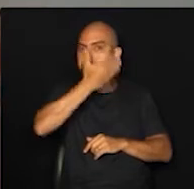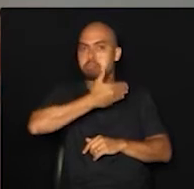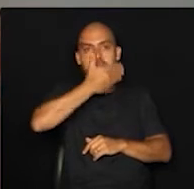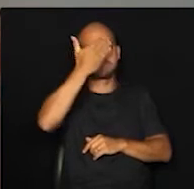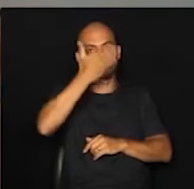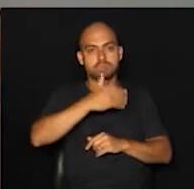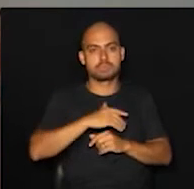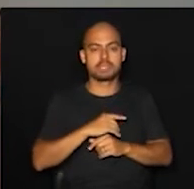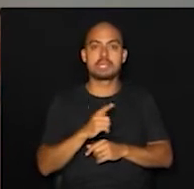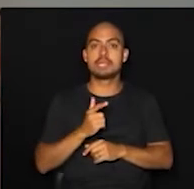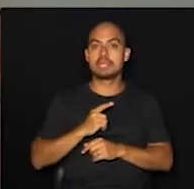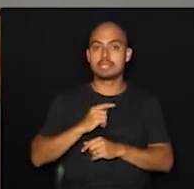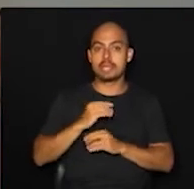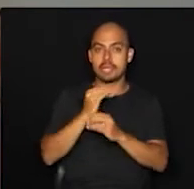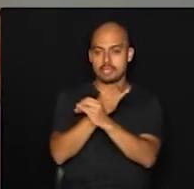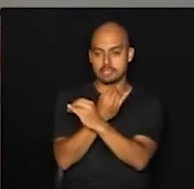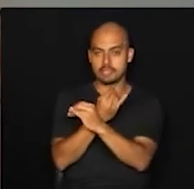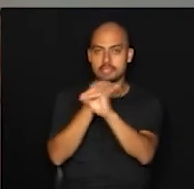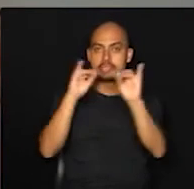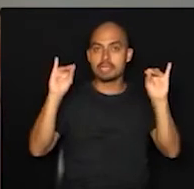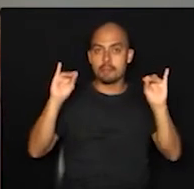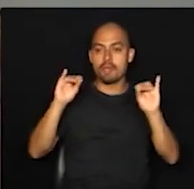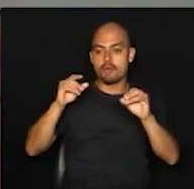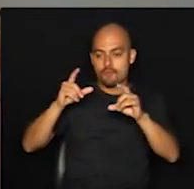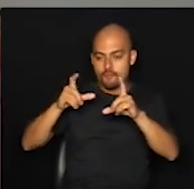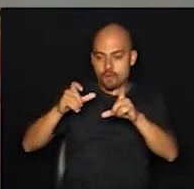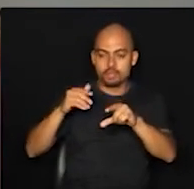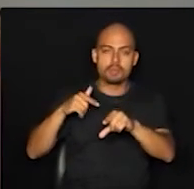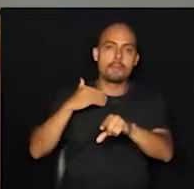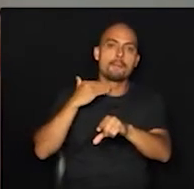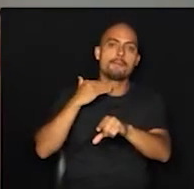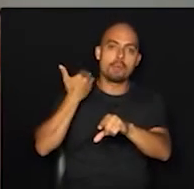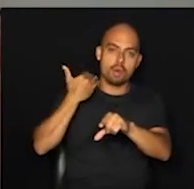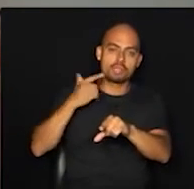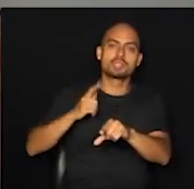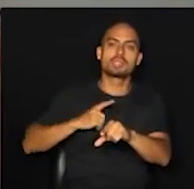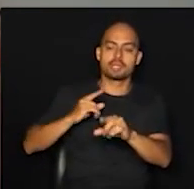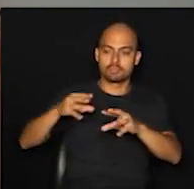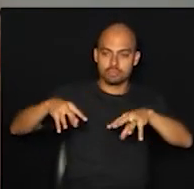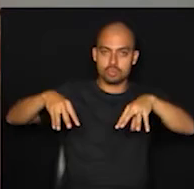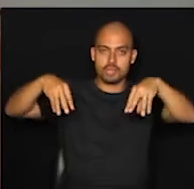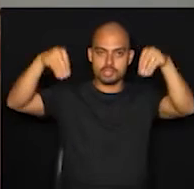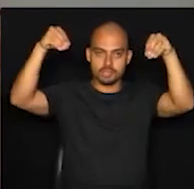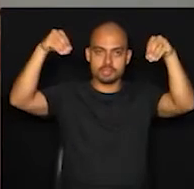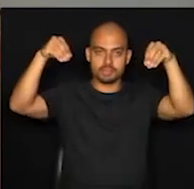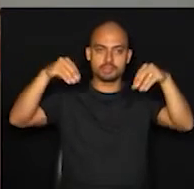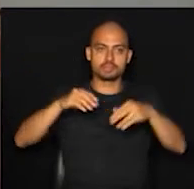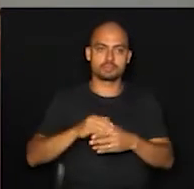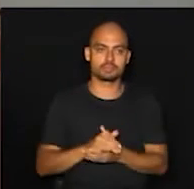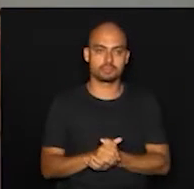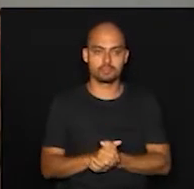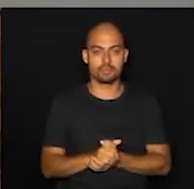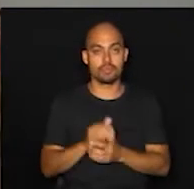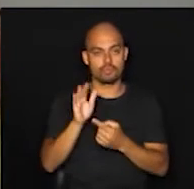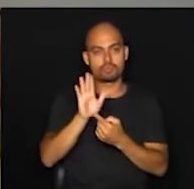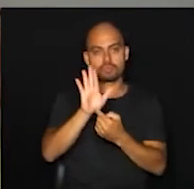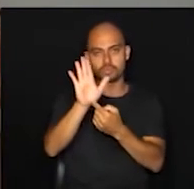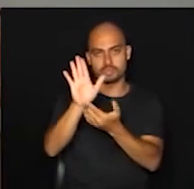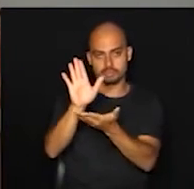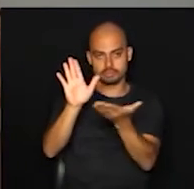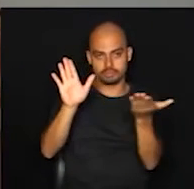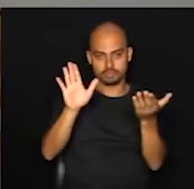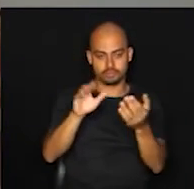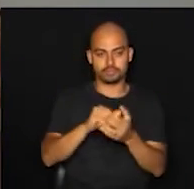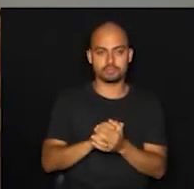dela morta, né, no castelo de Eu, na Normandia. Então tem a foto dela, vou até mostrar para vocês